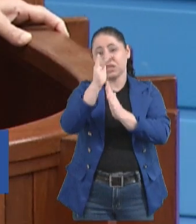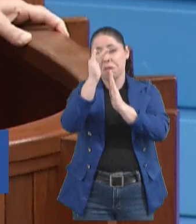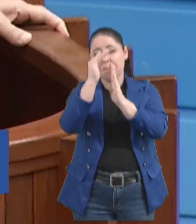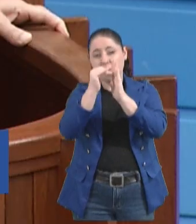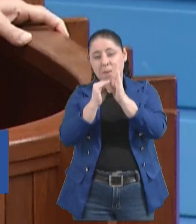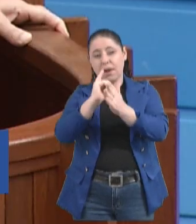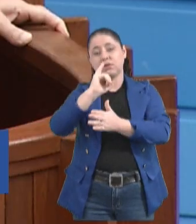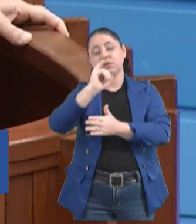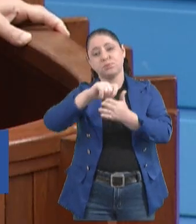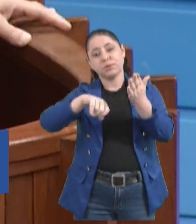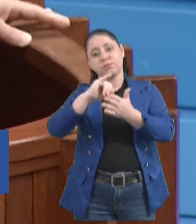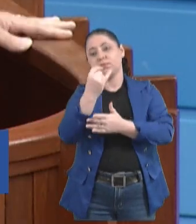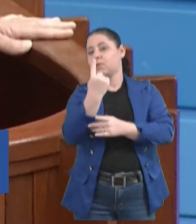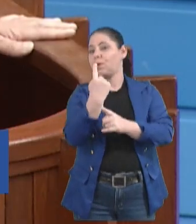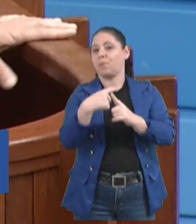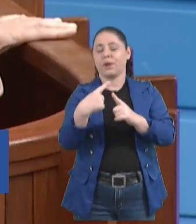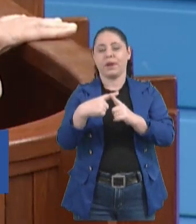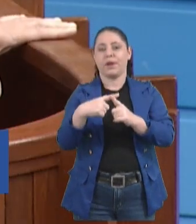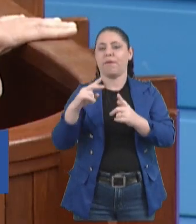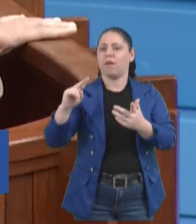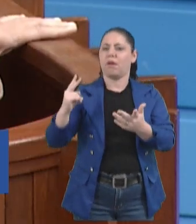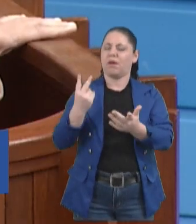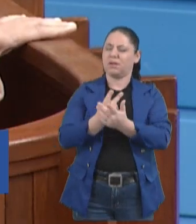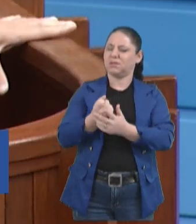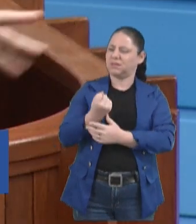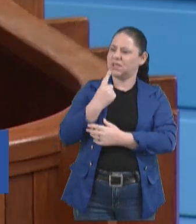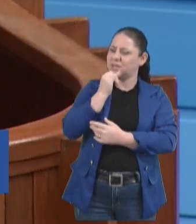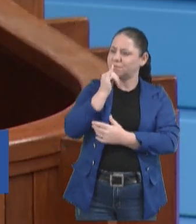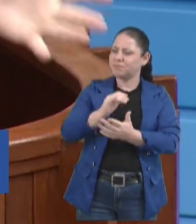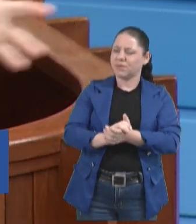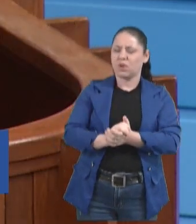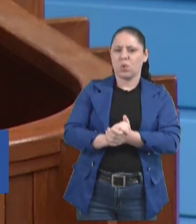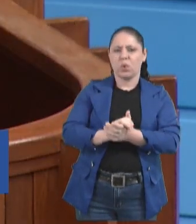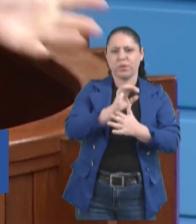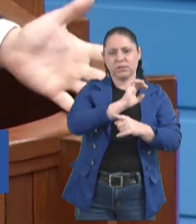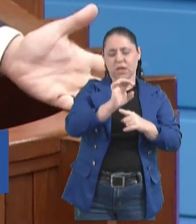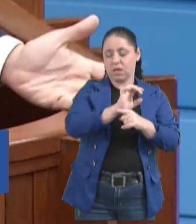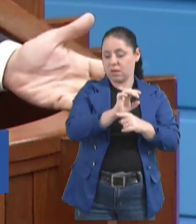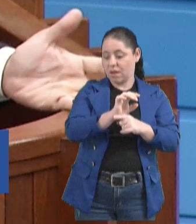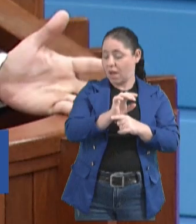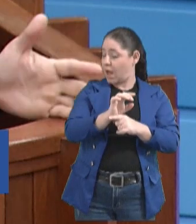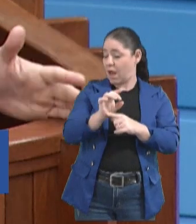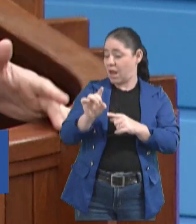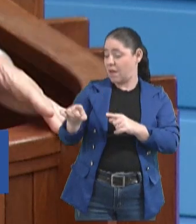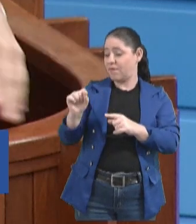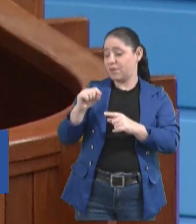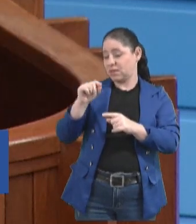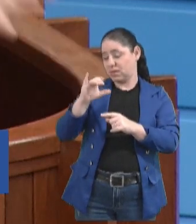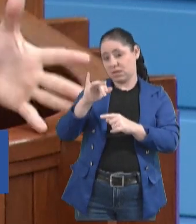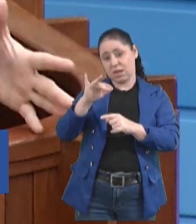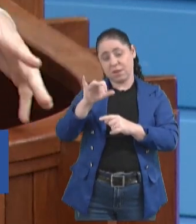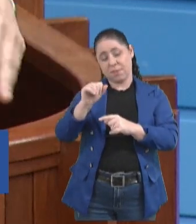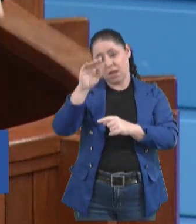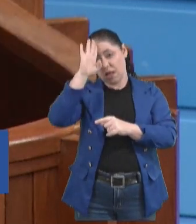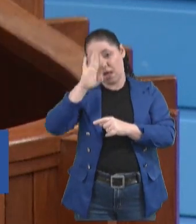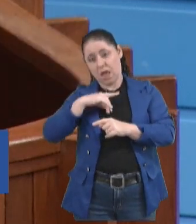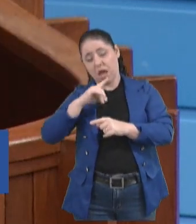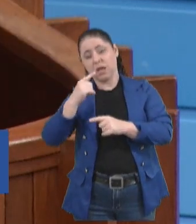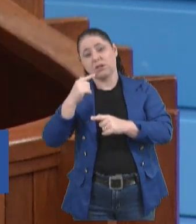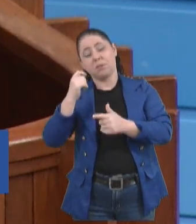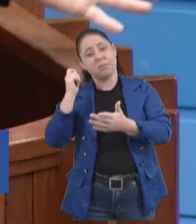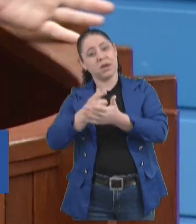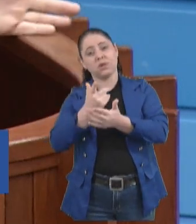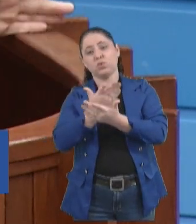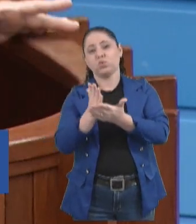Estado, porque seria um absurdo ainda o Estado conceder incentivo para uma empresa, para